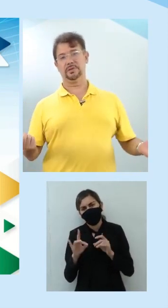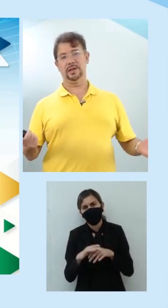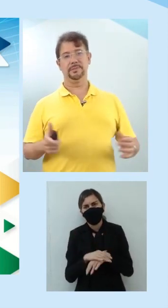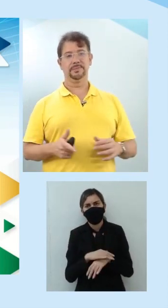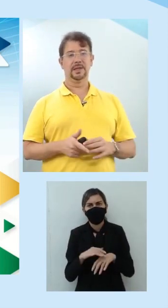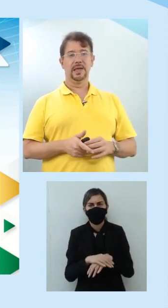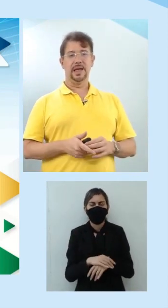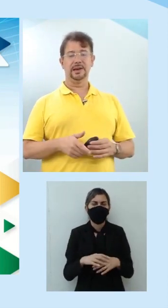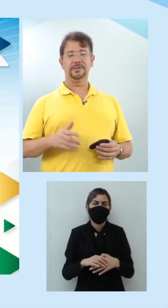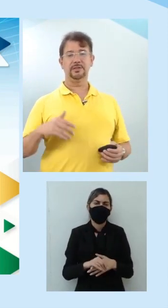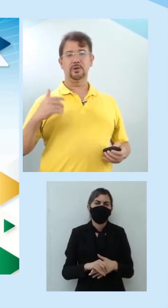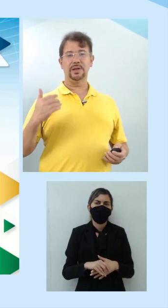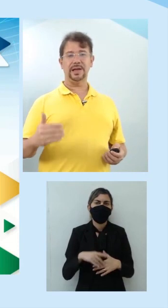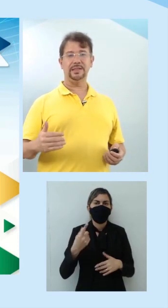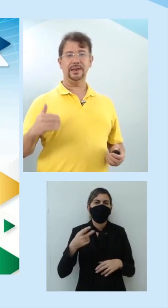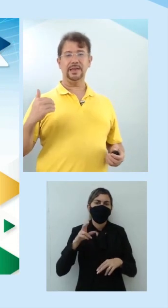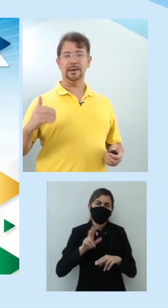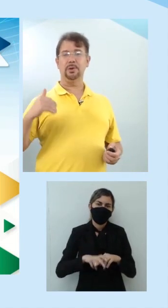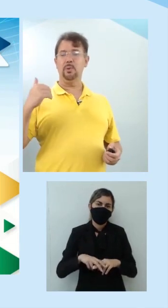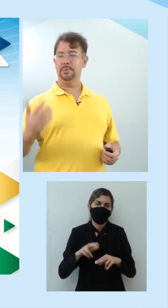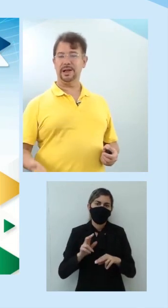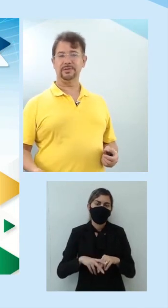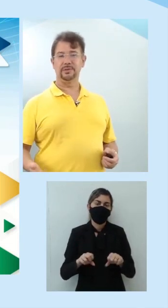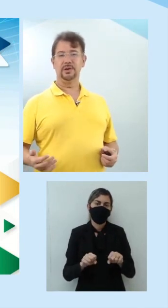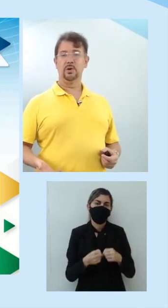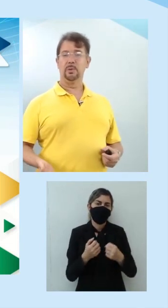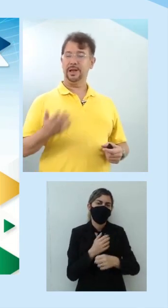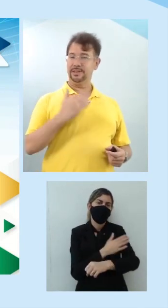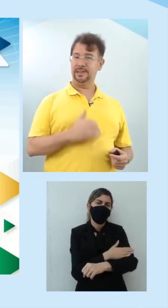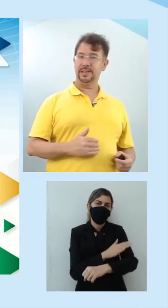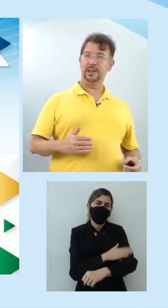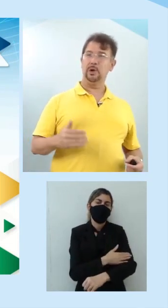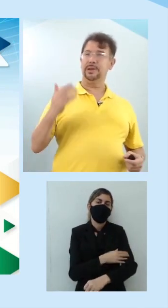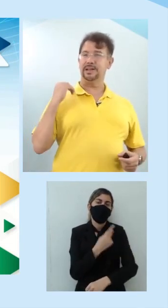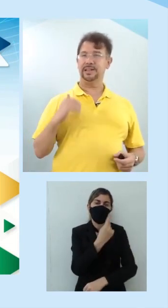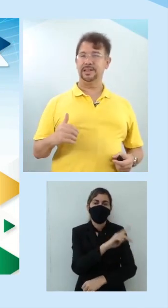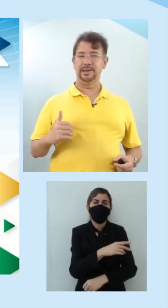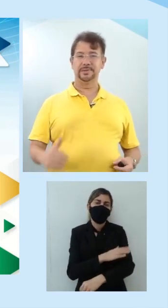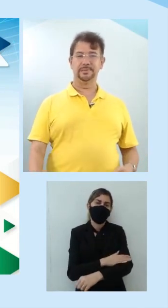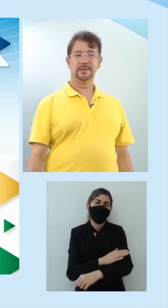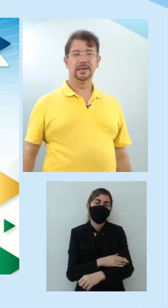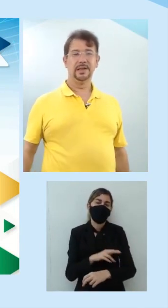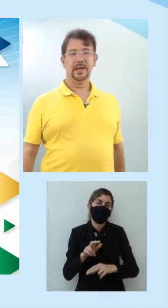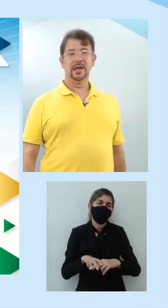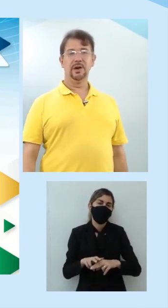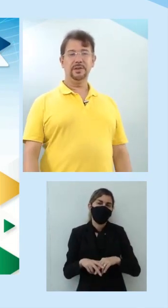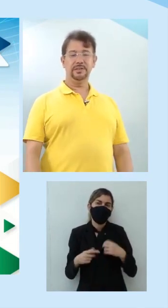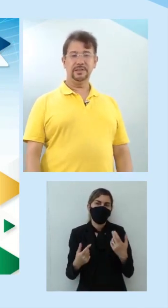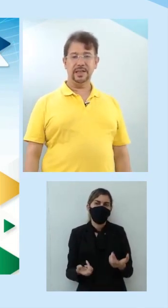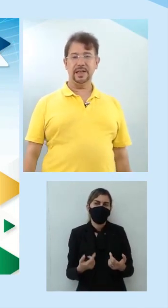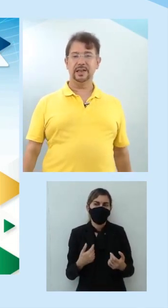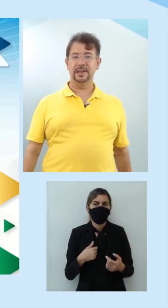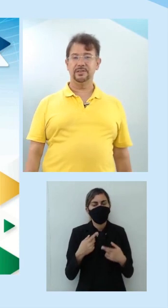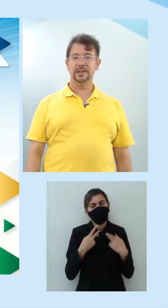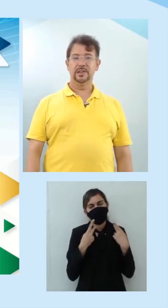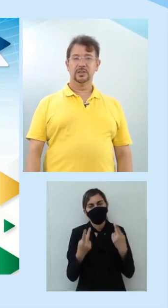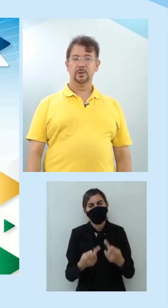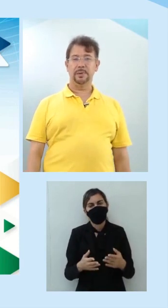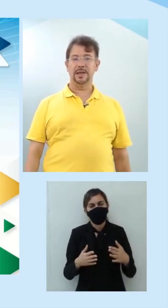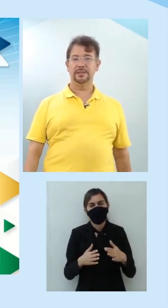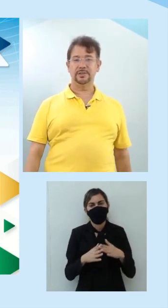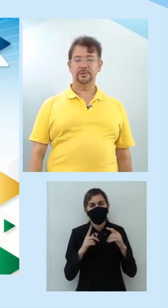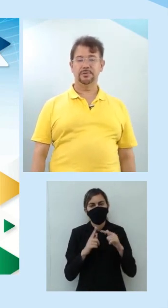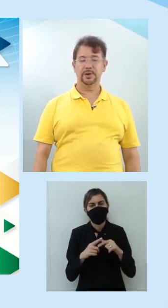Não sei. Ele sentou na cadeira e quebrou o braço. O braço de quem? Dele ou o braço da cadeira? Eu visitei a igreja